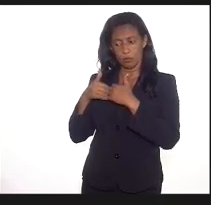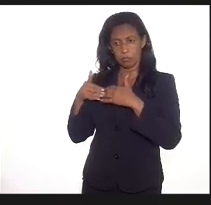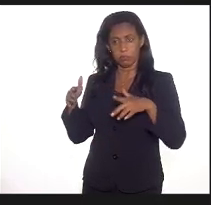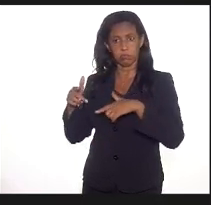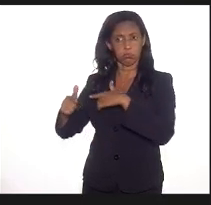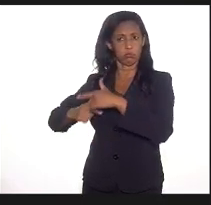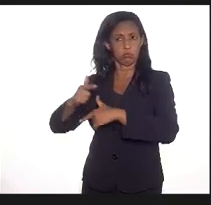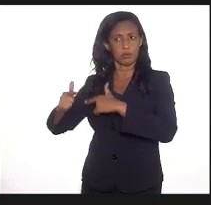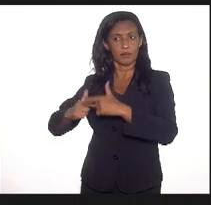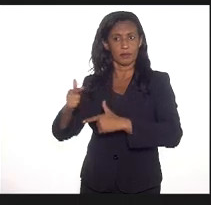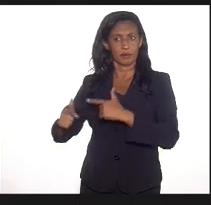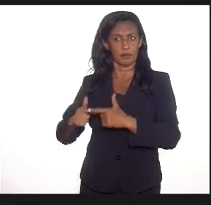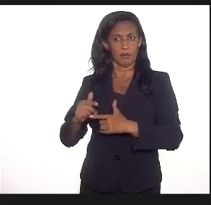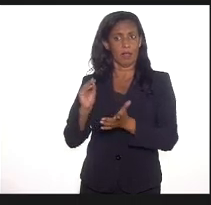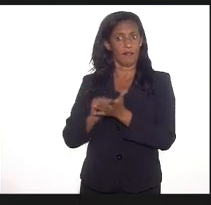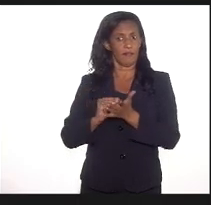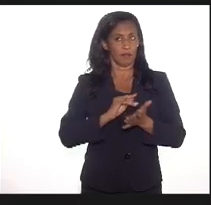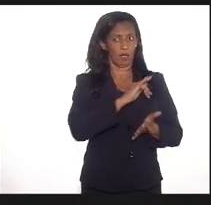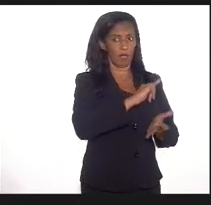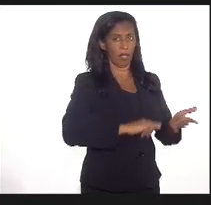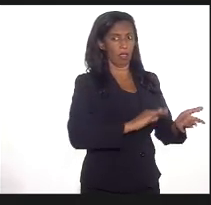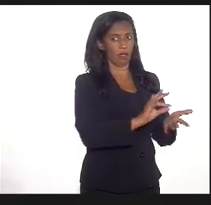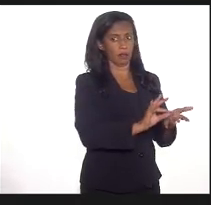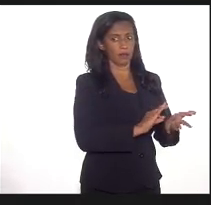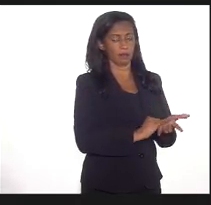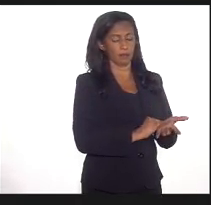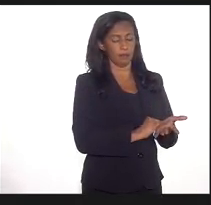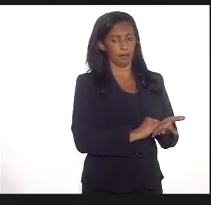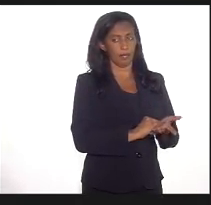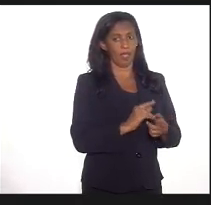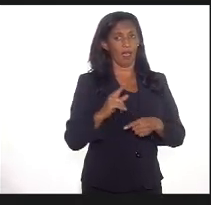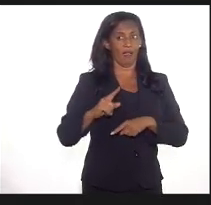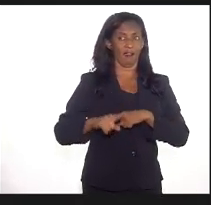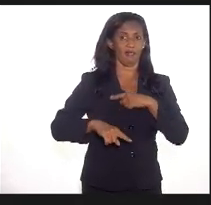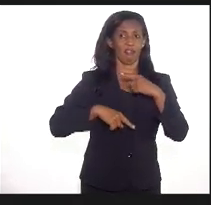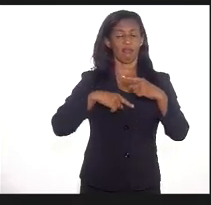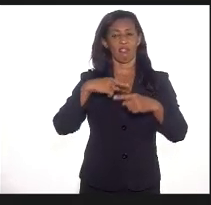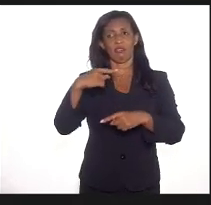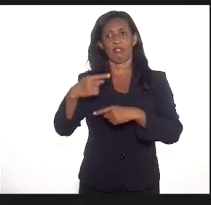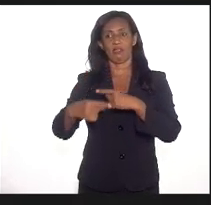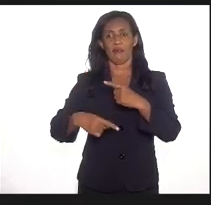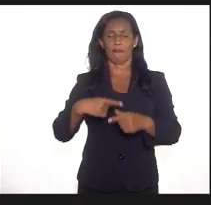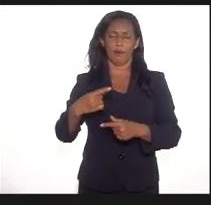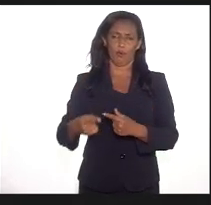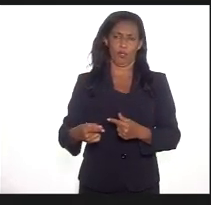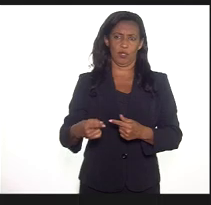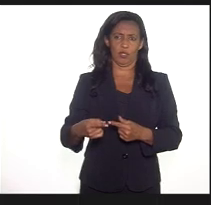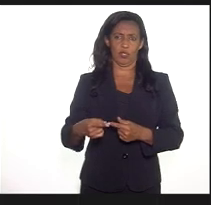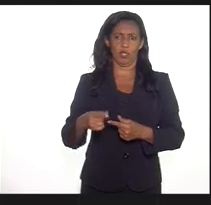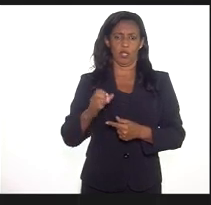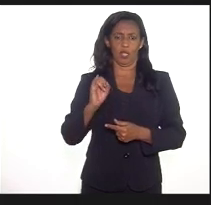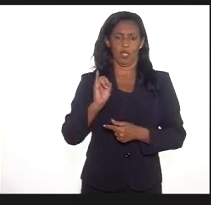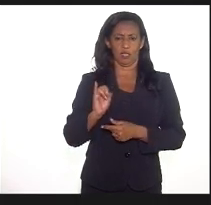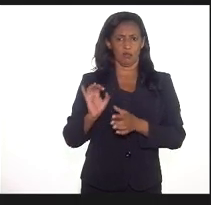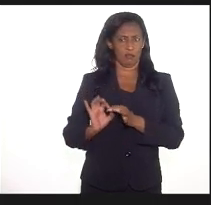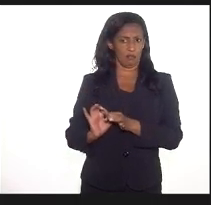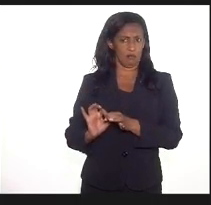funcionar. Aí, mais tarde, a absolvição, houve uma punição que não